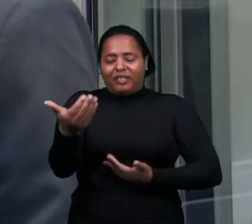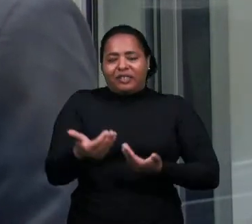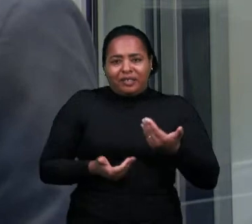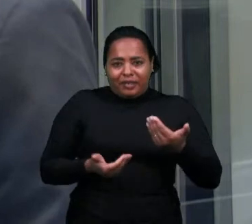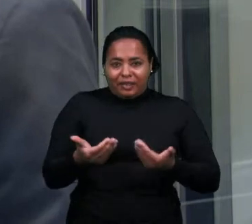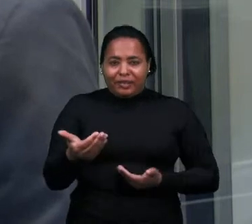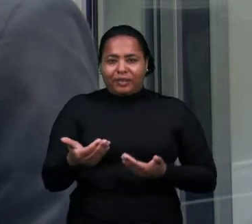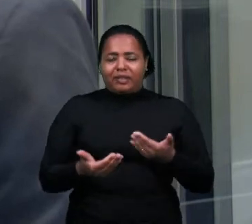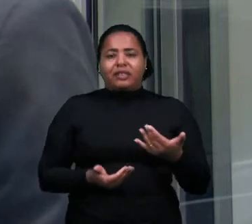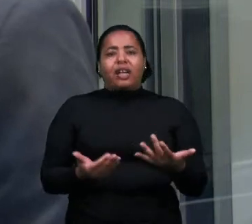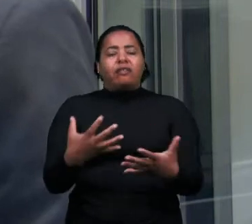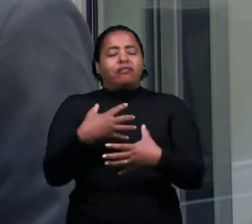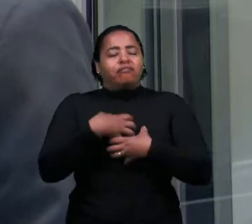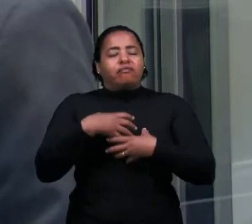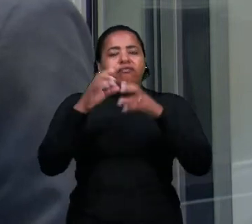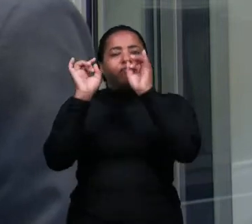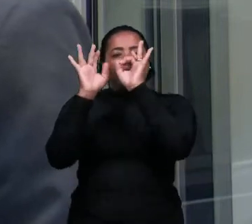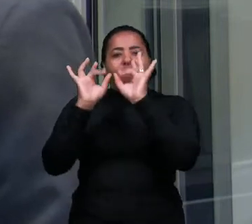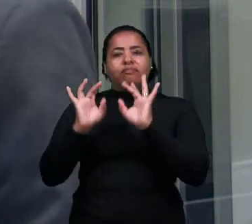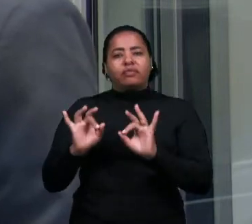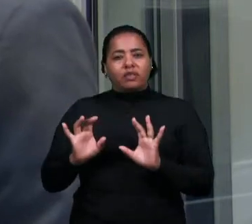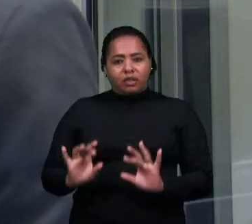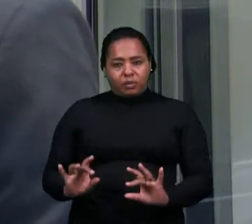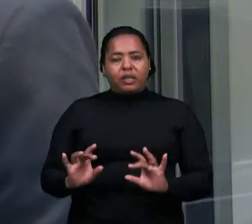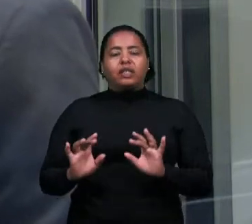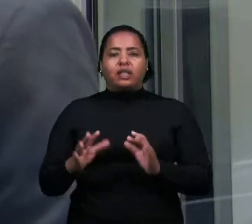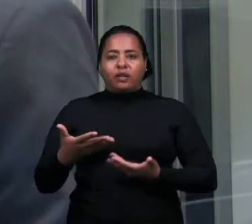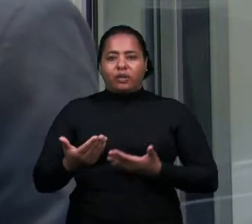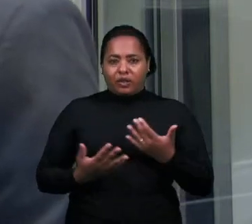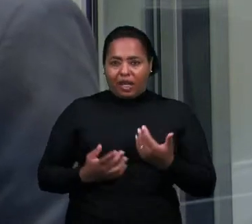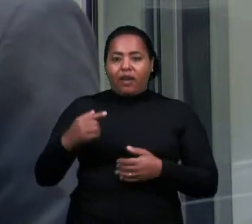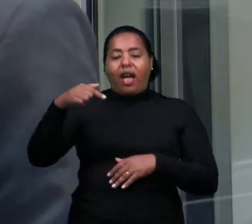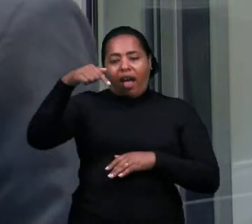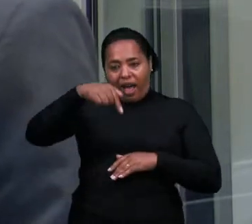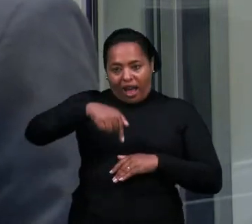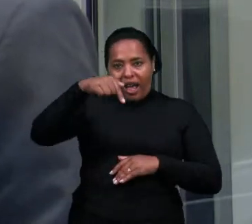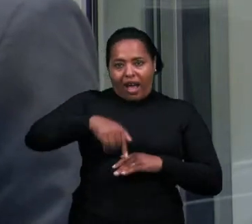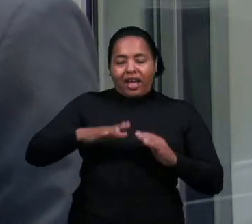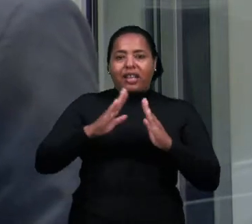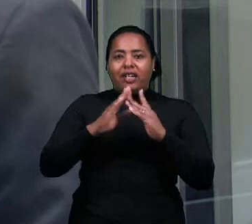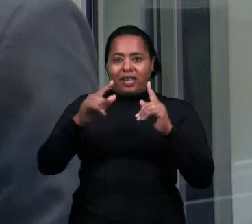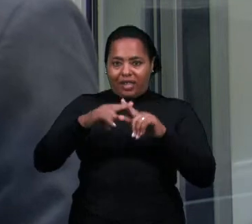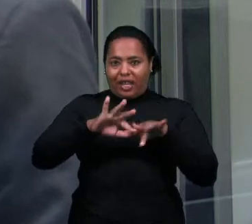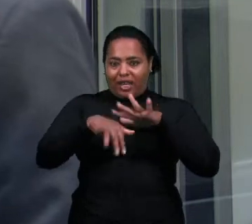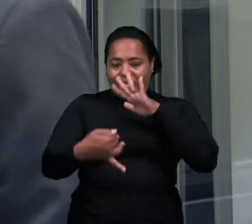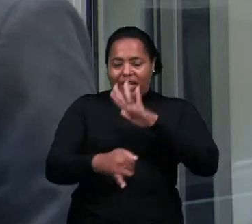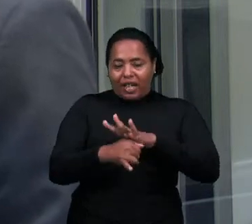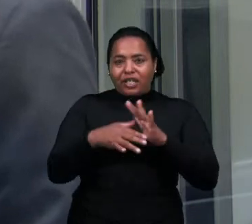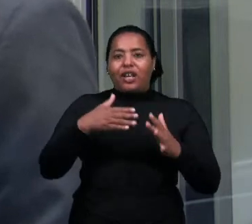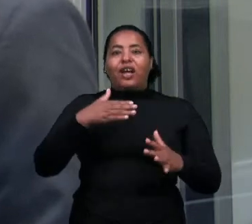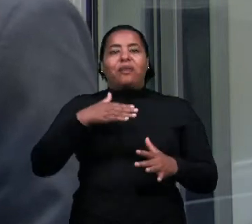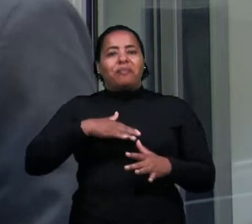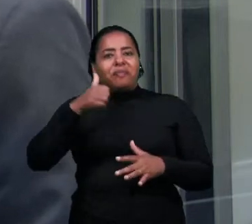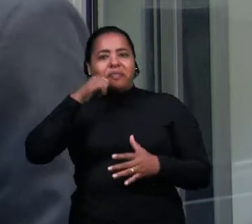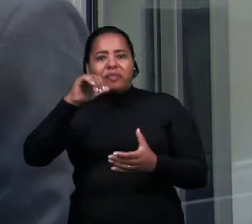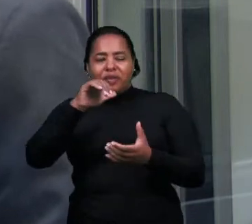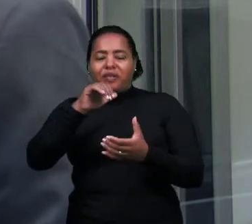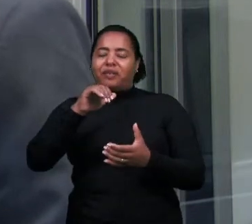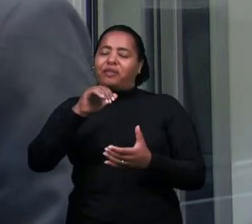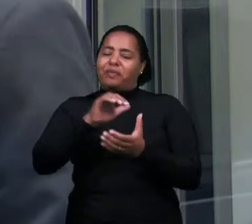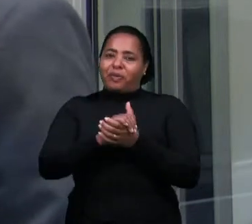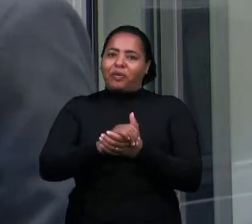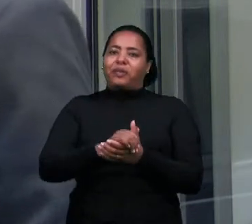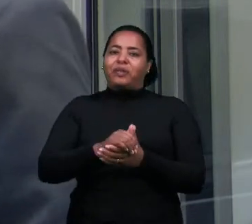irmãos, de uma forma especial aqui aos irmãos da igreja de Plano 100, e a minha esposa, a minha filha, minha